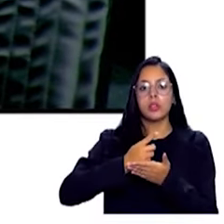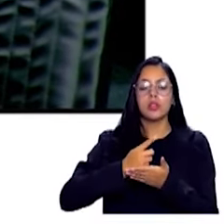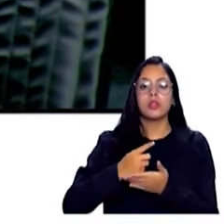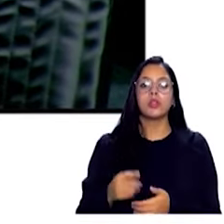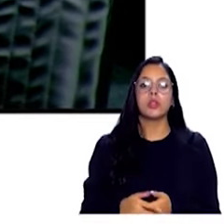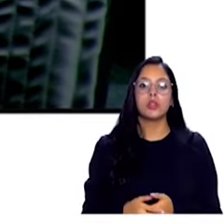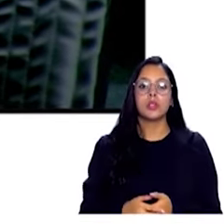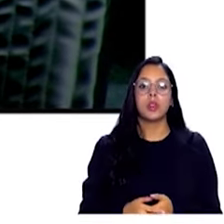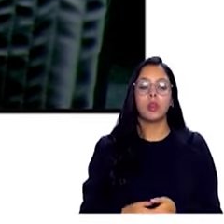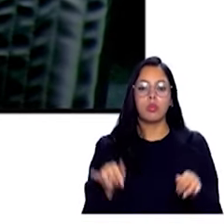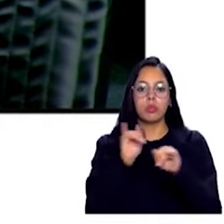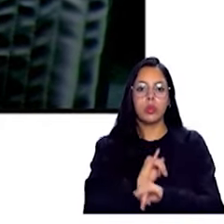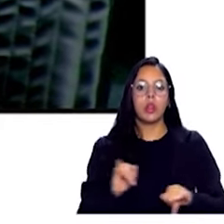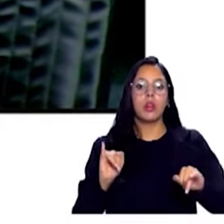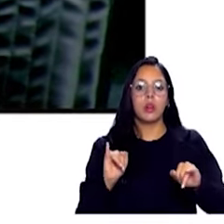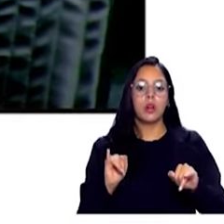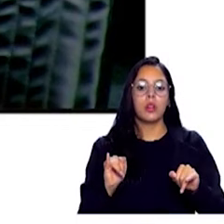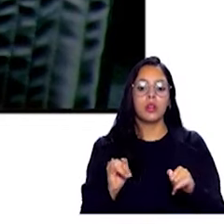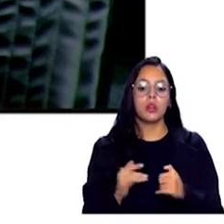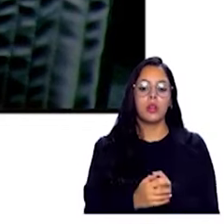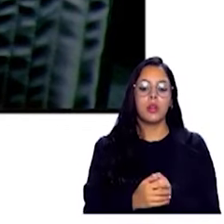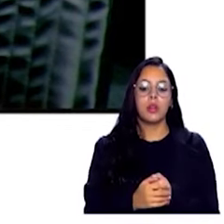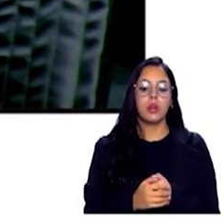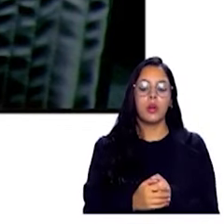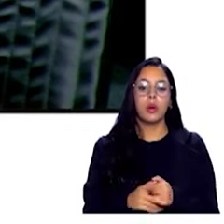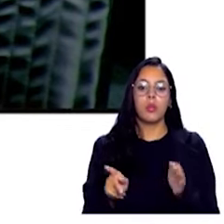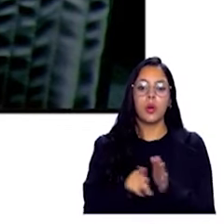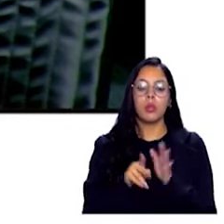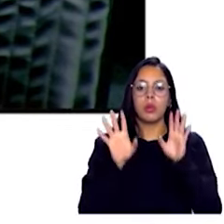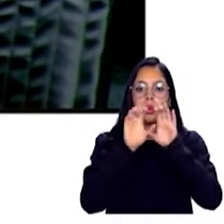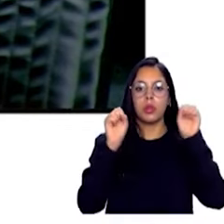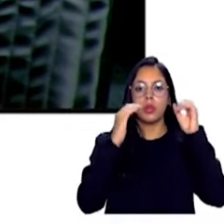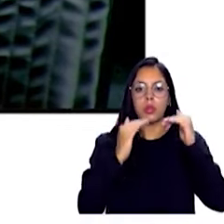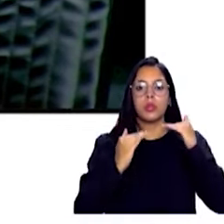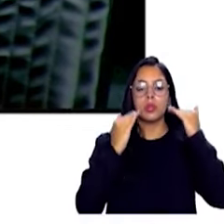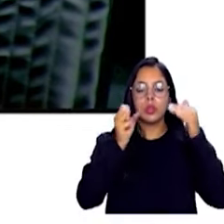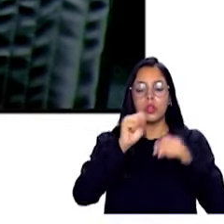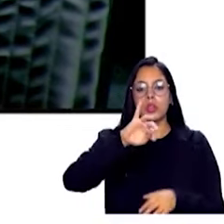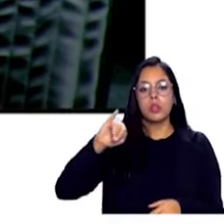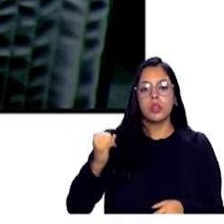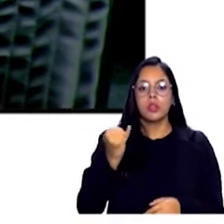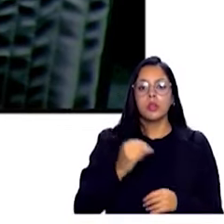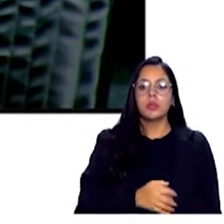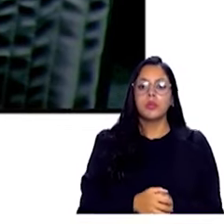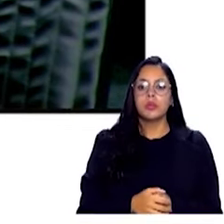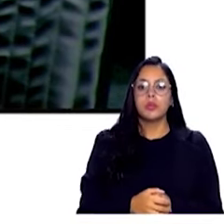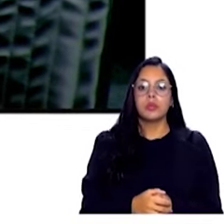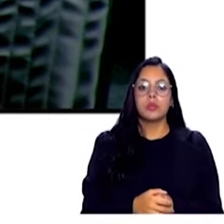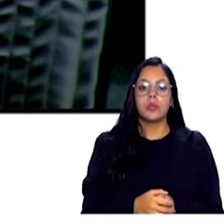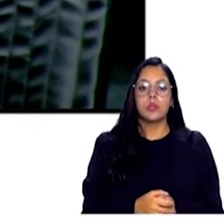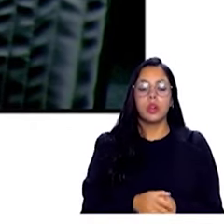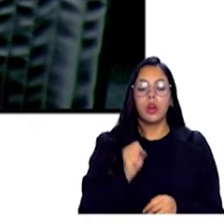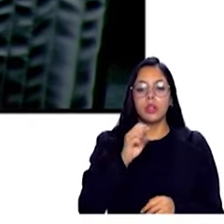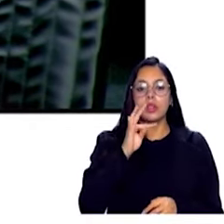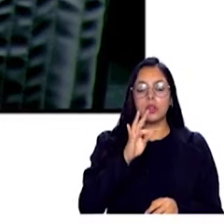publicada recém proferida pelo Supremo Tribunal Federal no recurso extraordinário 1.